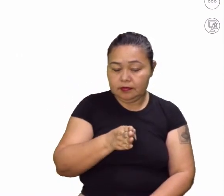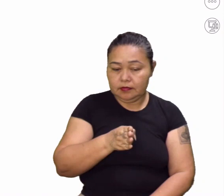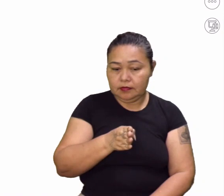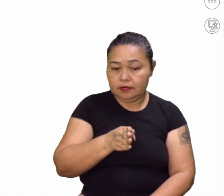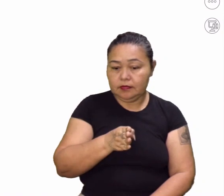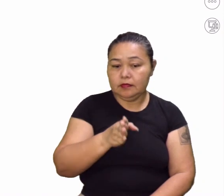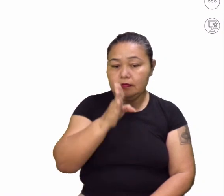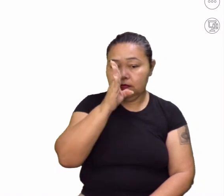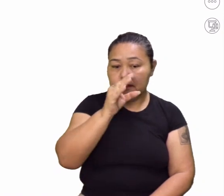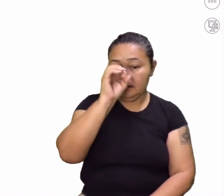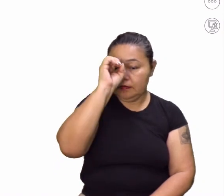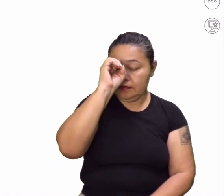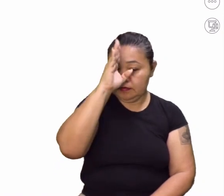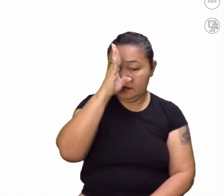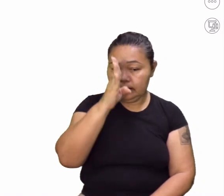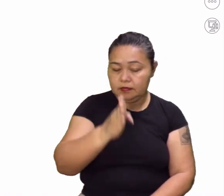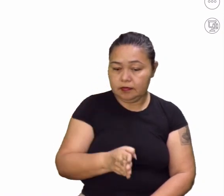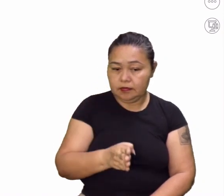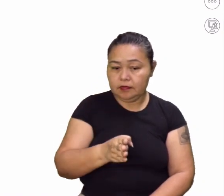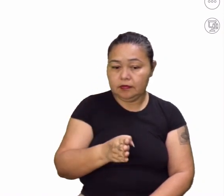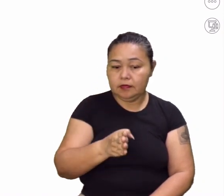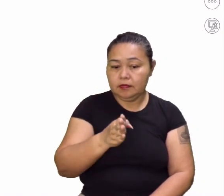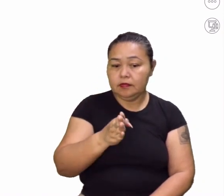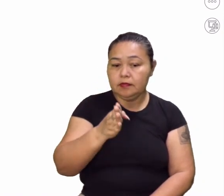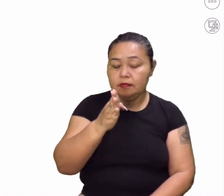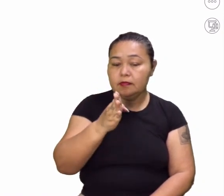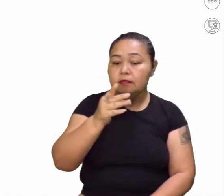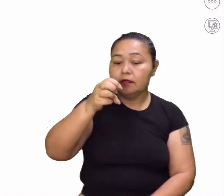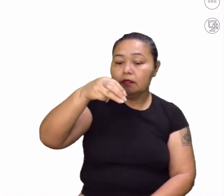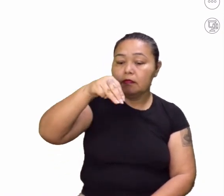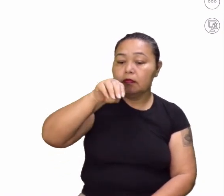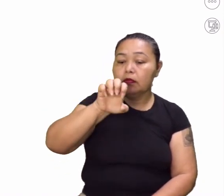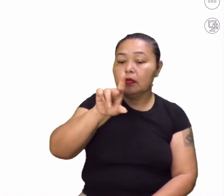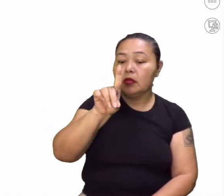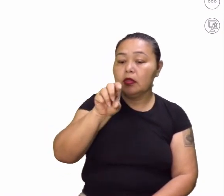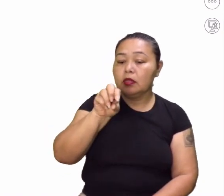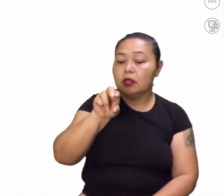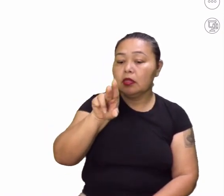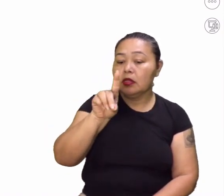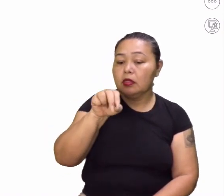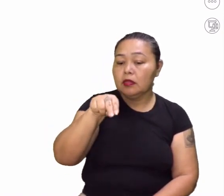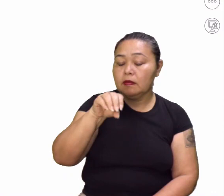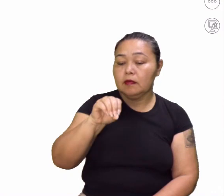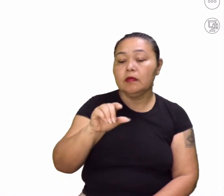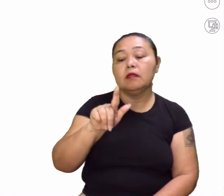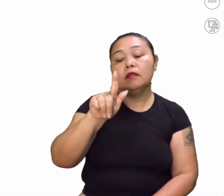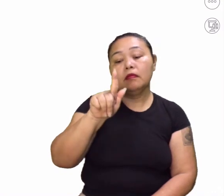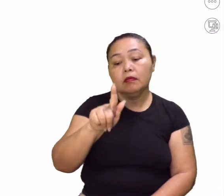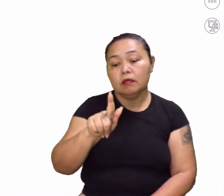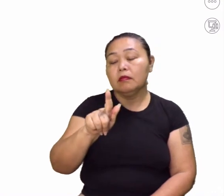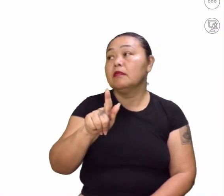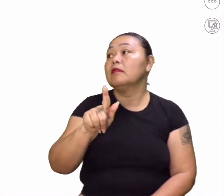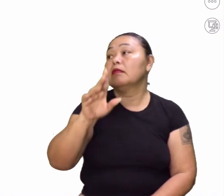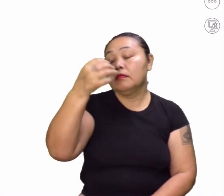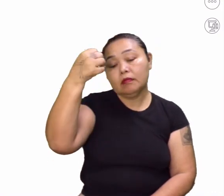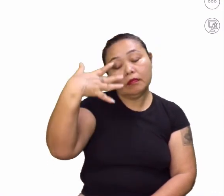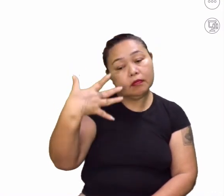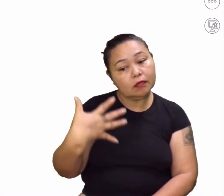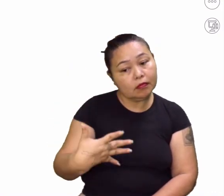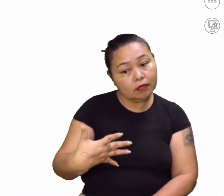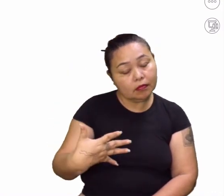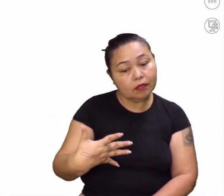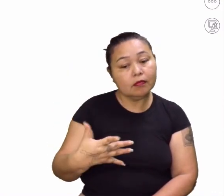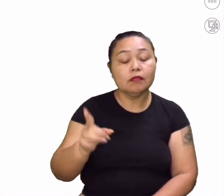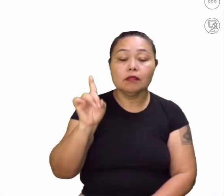o grau zero, representado aí pelo meridiano de Greenwich. E é aquela mesma explicação.